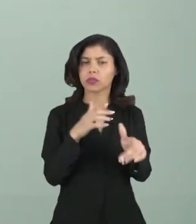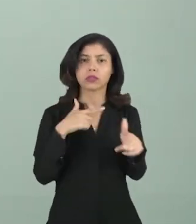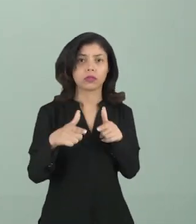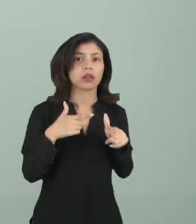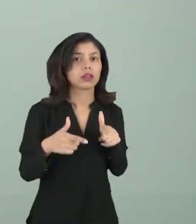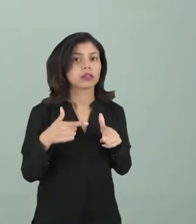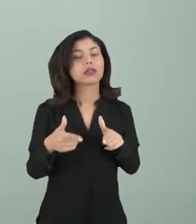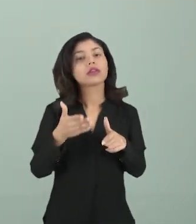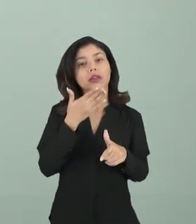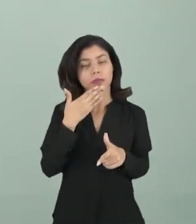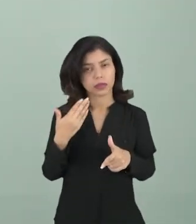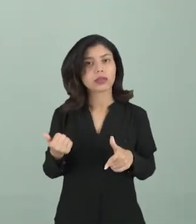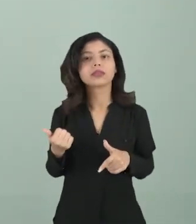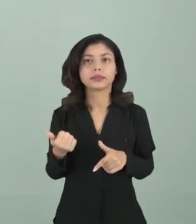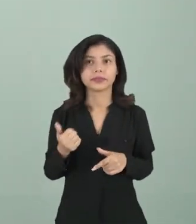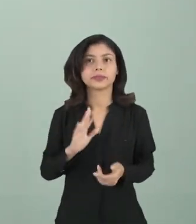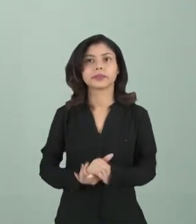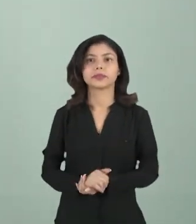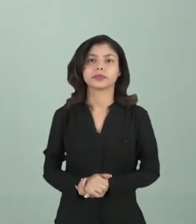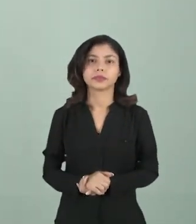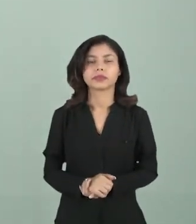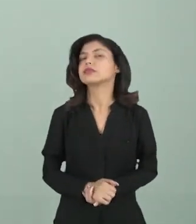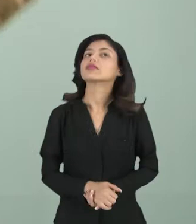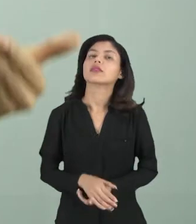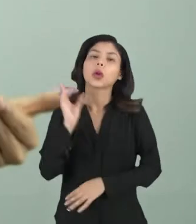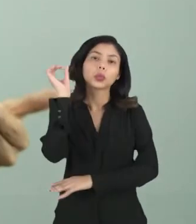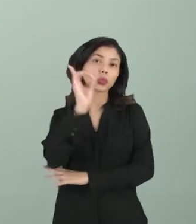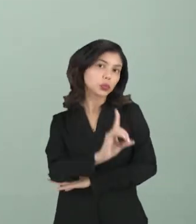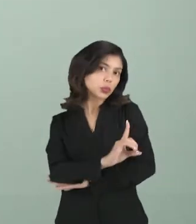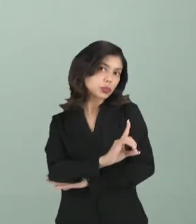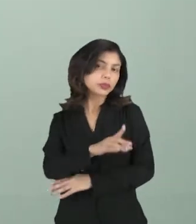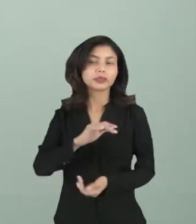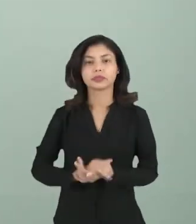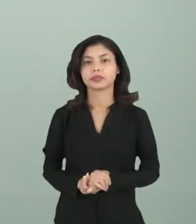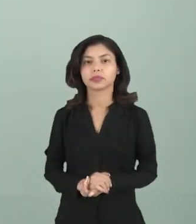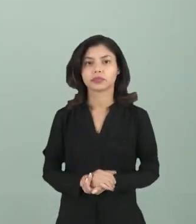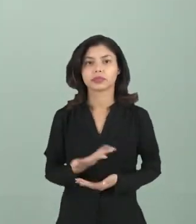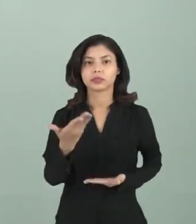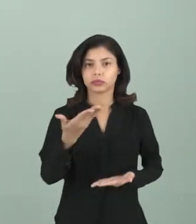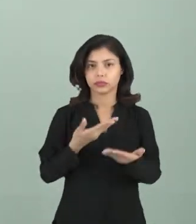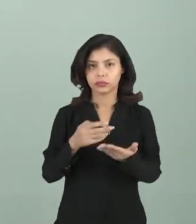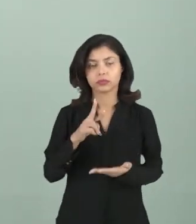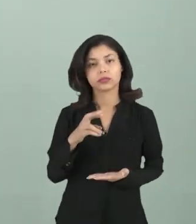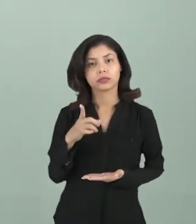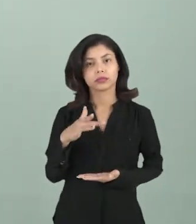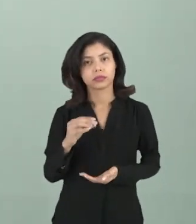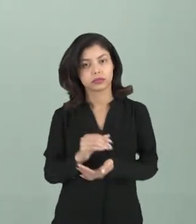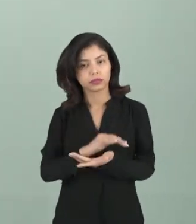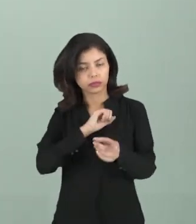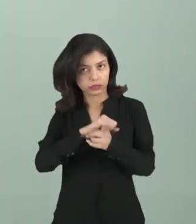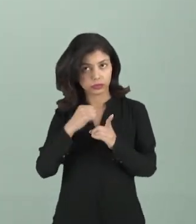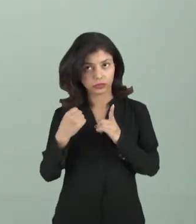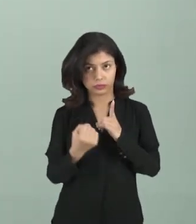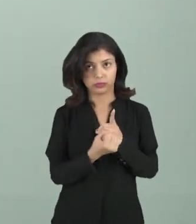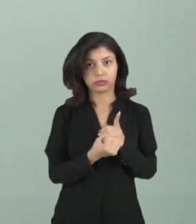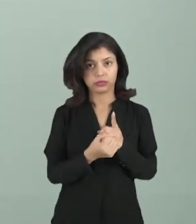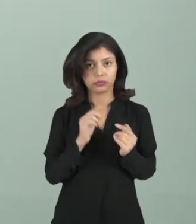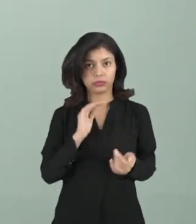trabalhadores que precisa ser melhorada? É o direito de uma determinada parcela da sociedade